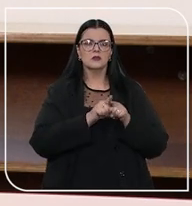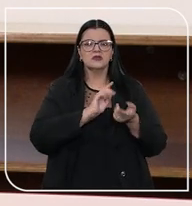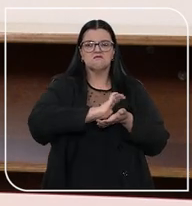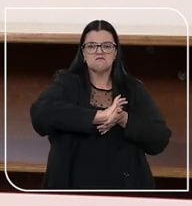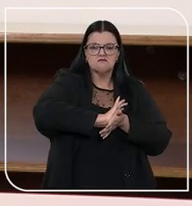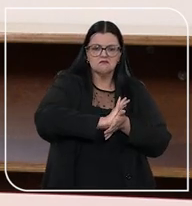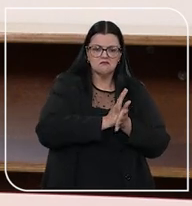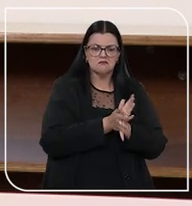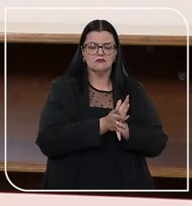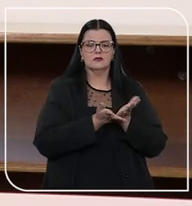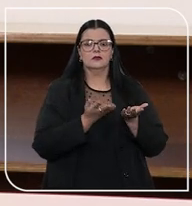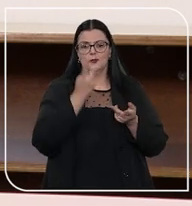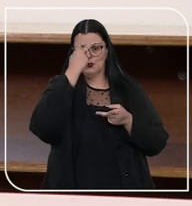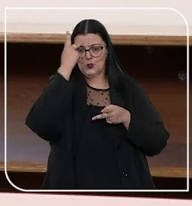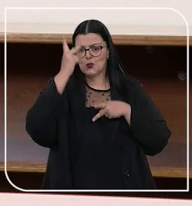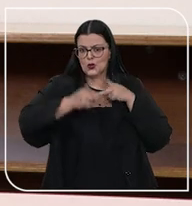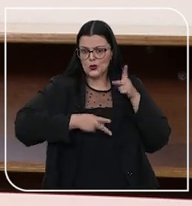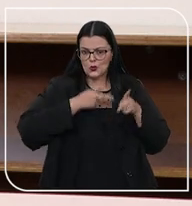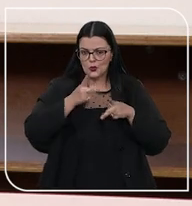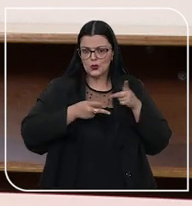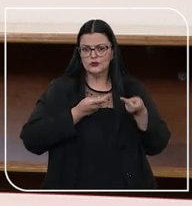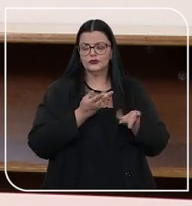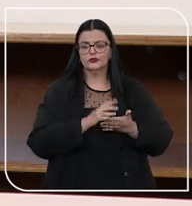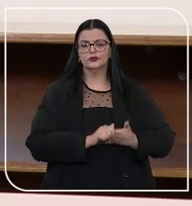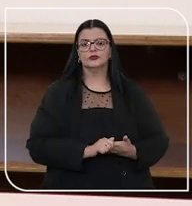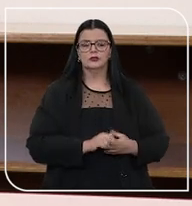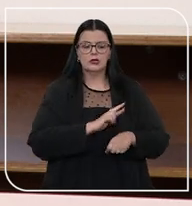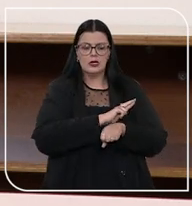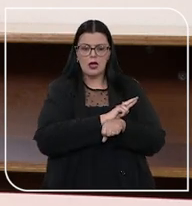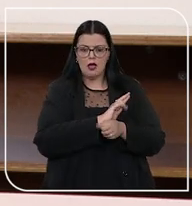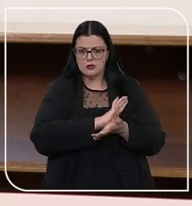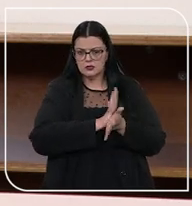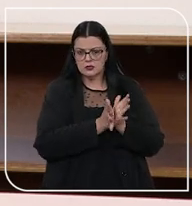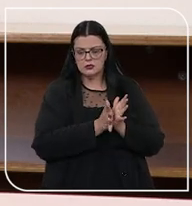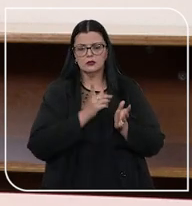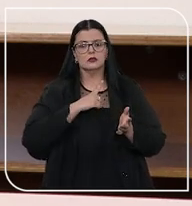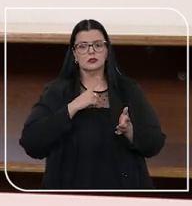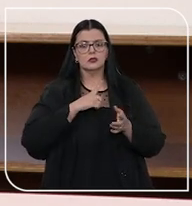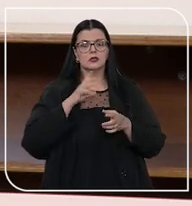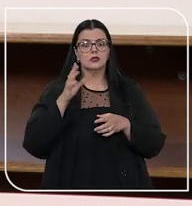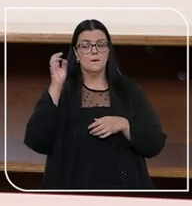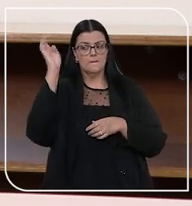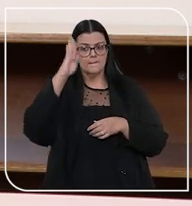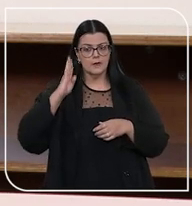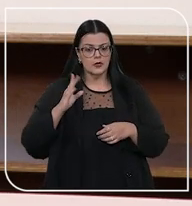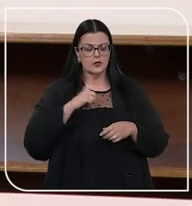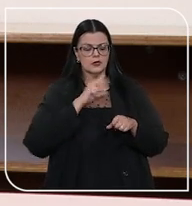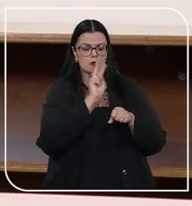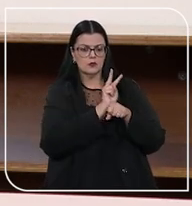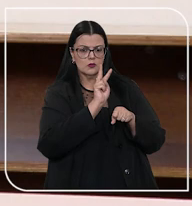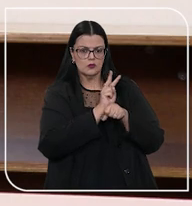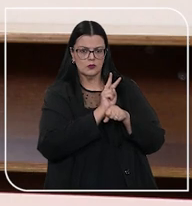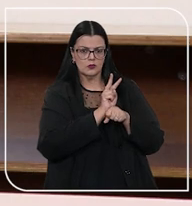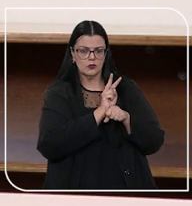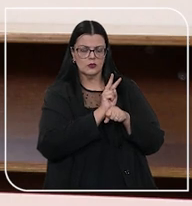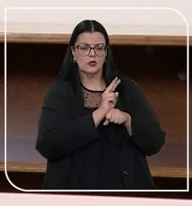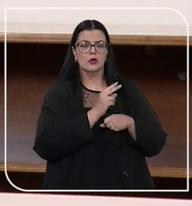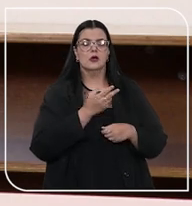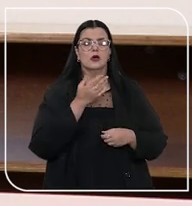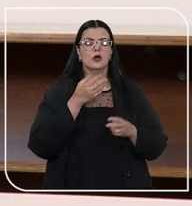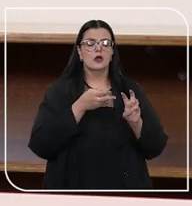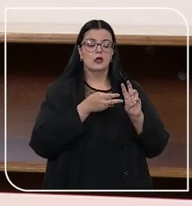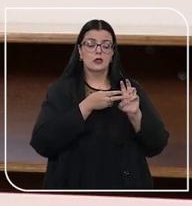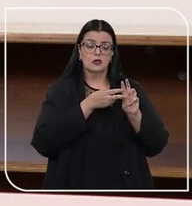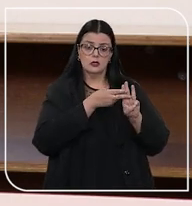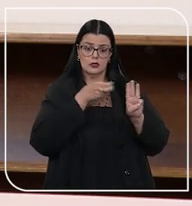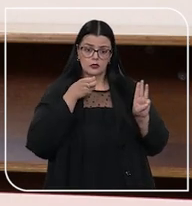de racismo contra essas populações, né? Inclusive, o Estado brasileiro tinha o Serviço de Proteção ao Índio, que